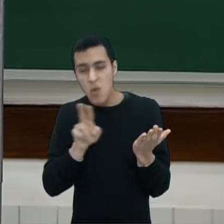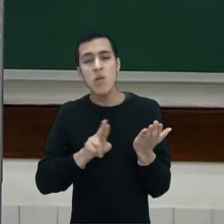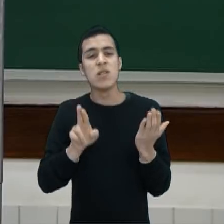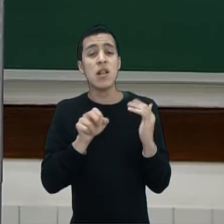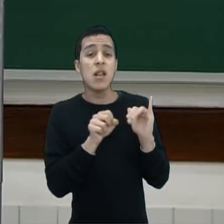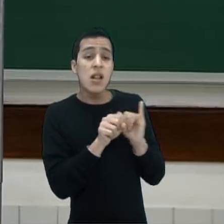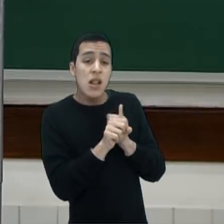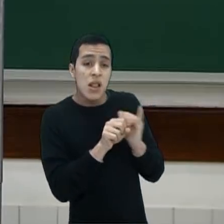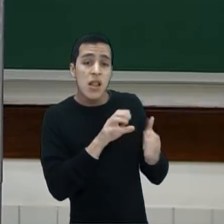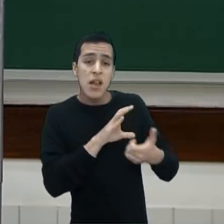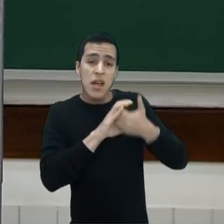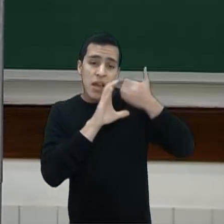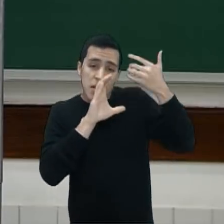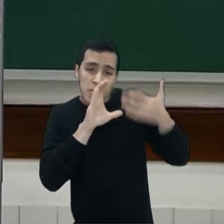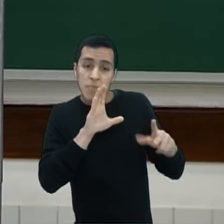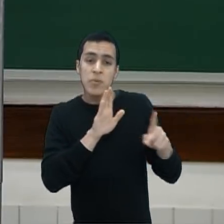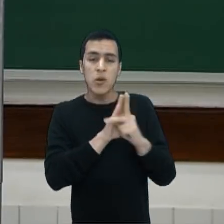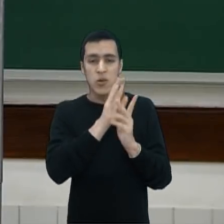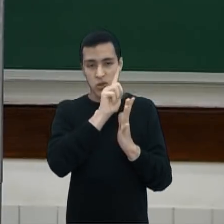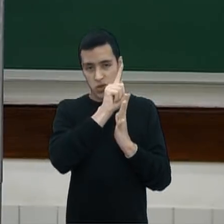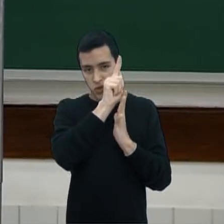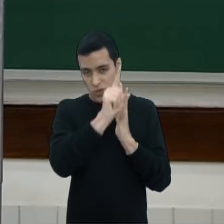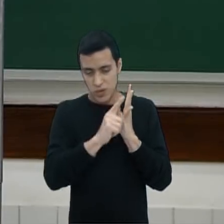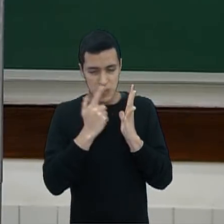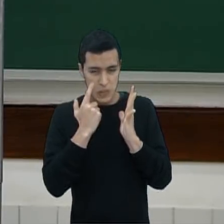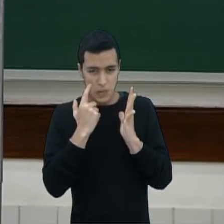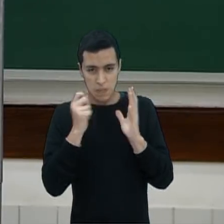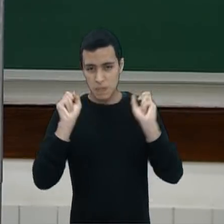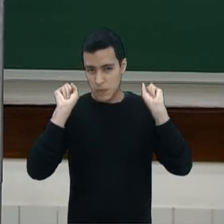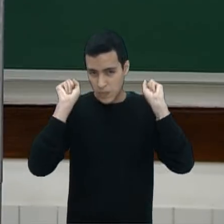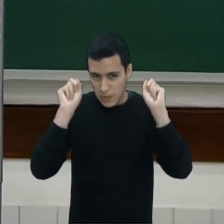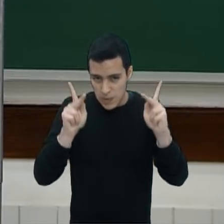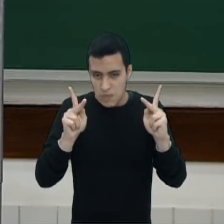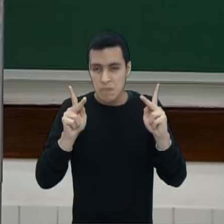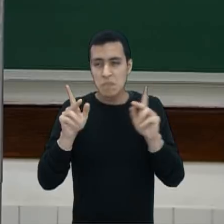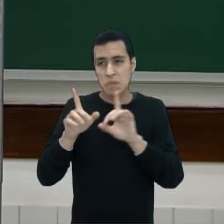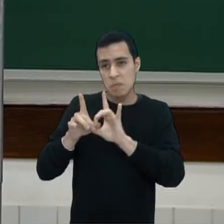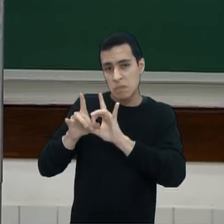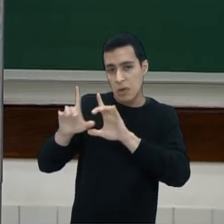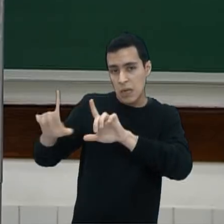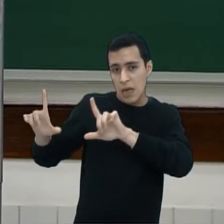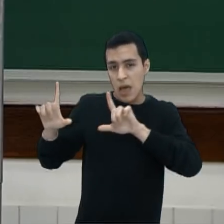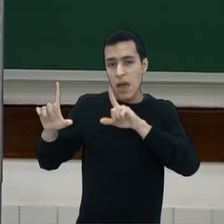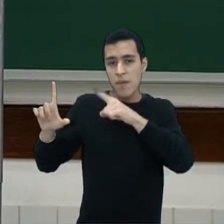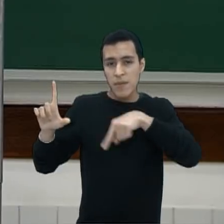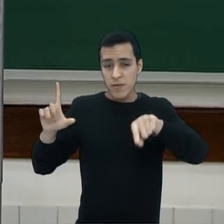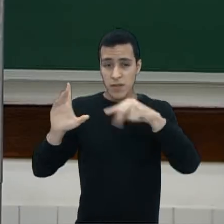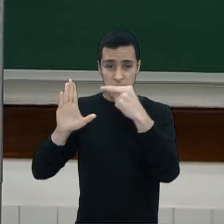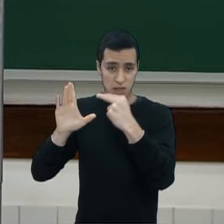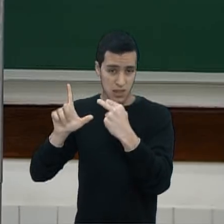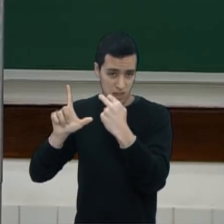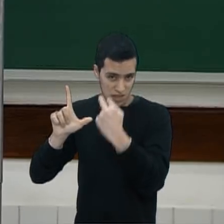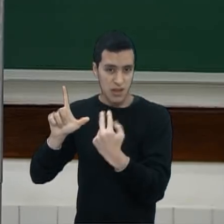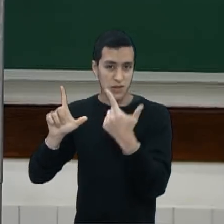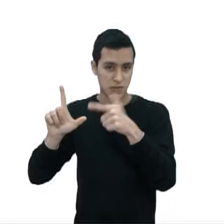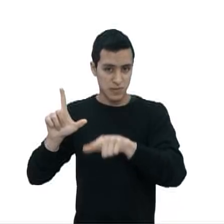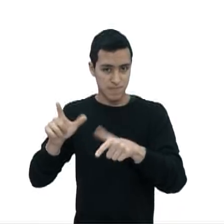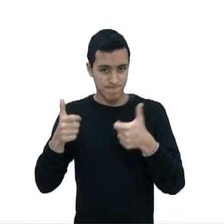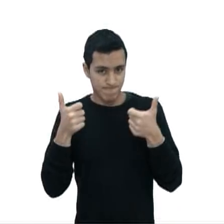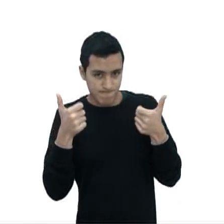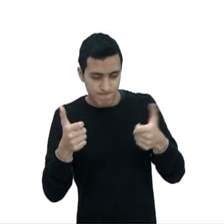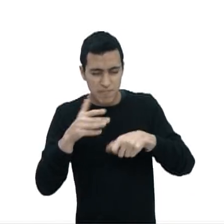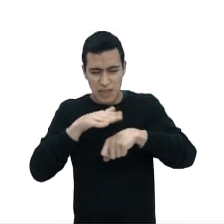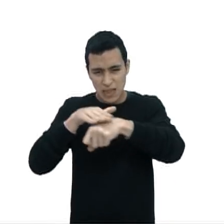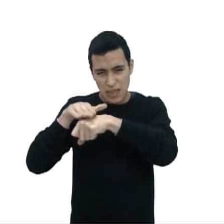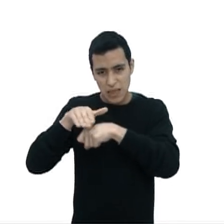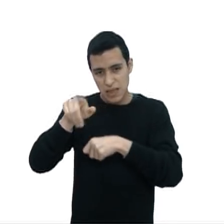utilizando agora as características do gênero dramático, certo? Vai ficar aí disponível para vocês fazerem a releitura, ok? Então, um tempo